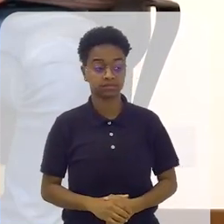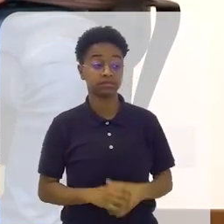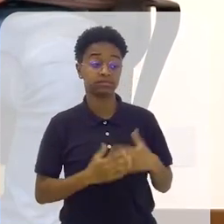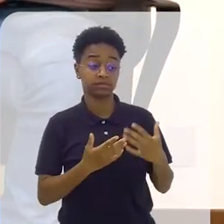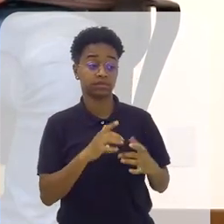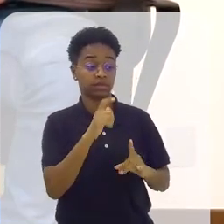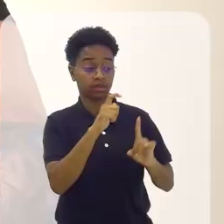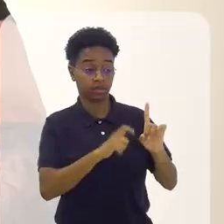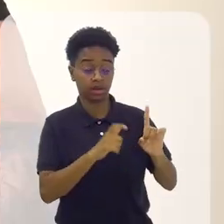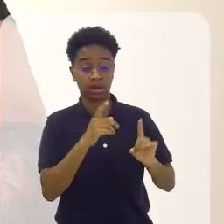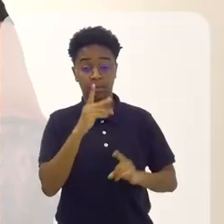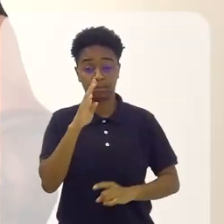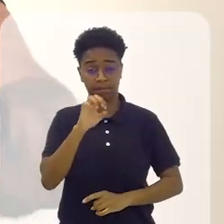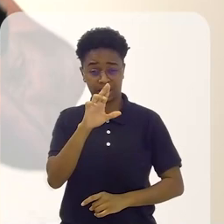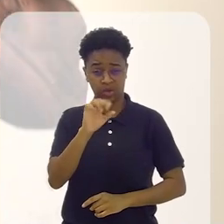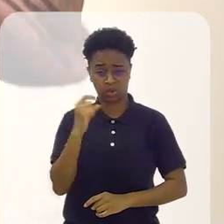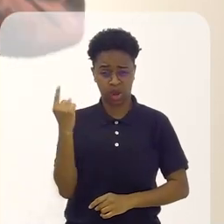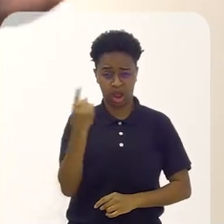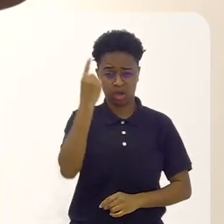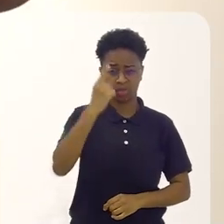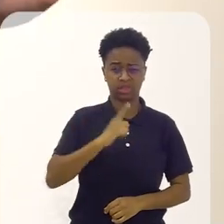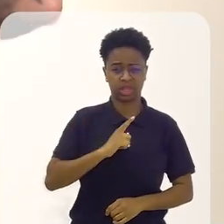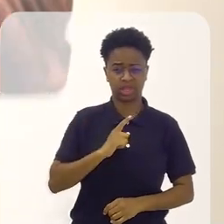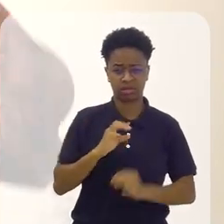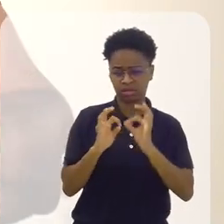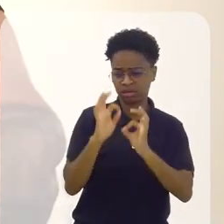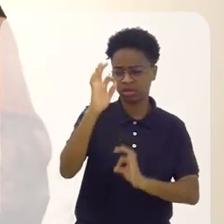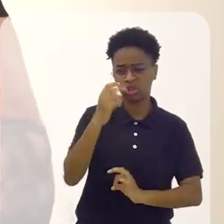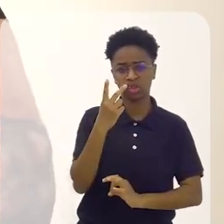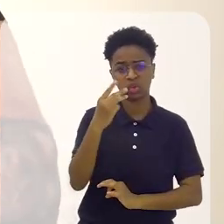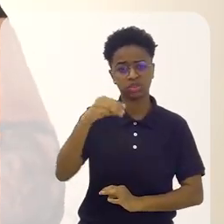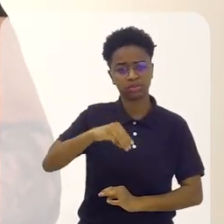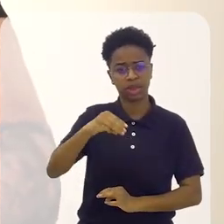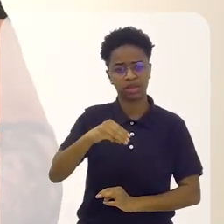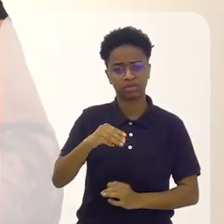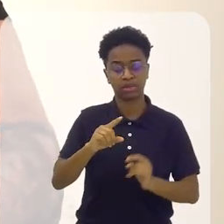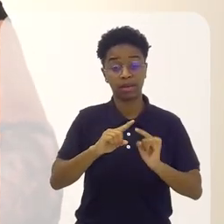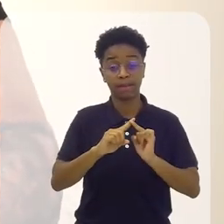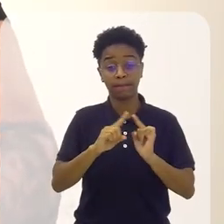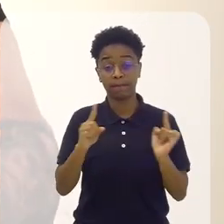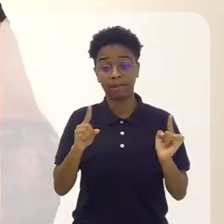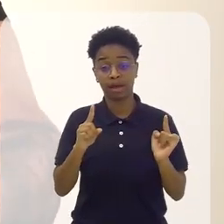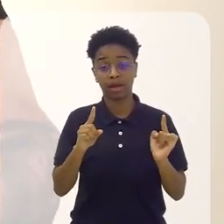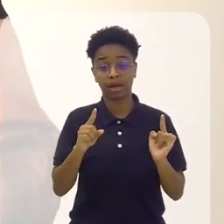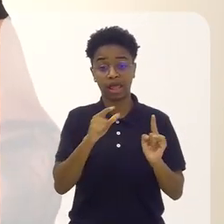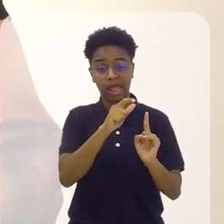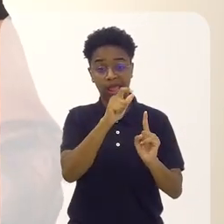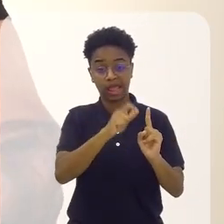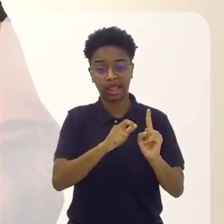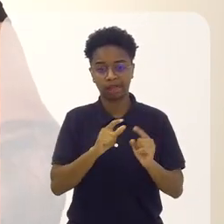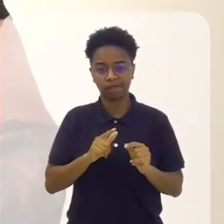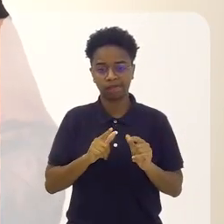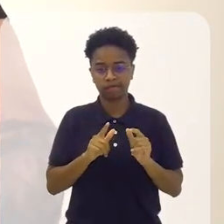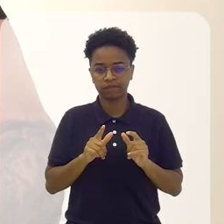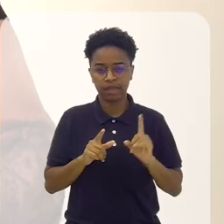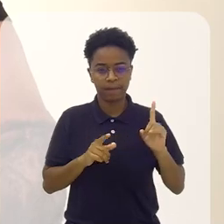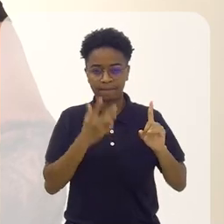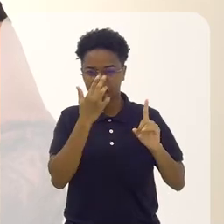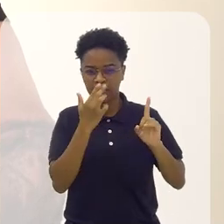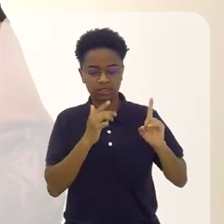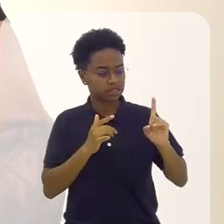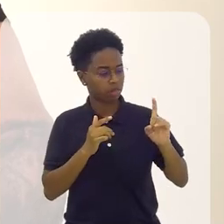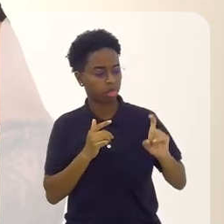ele faz ali. Ele, o Breno é muito alto, ele tem 2 metros de altura. Então, mas ele projeta